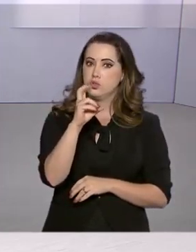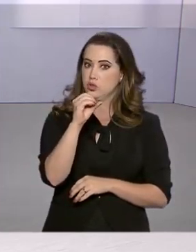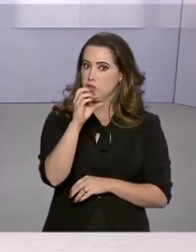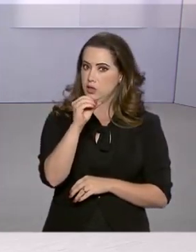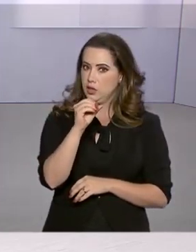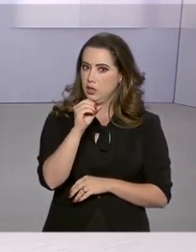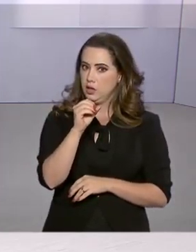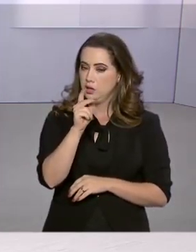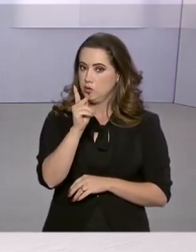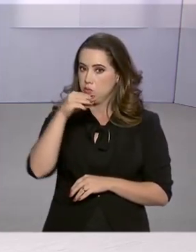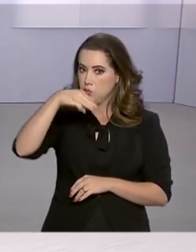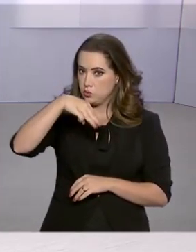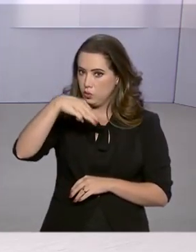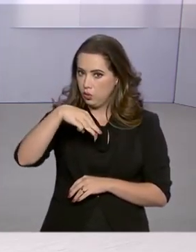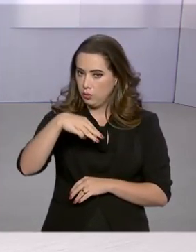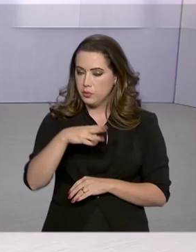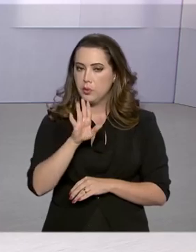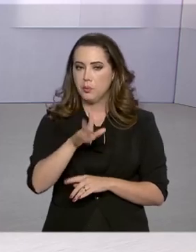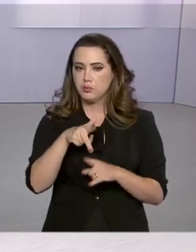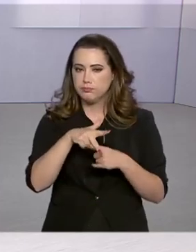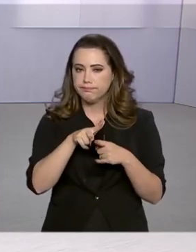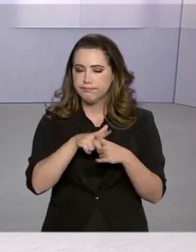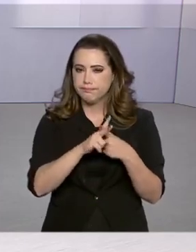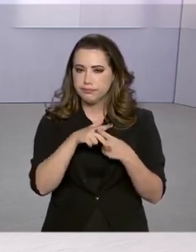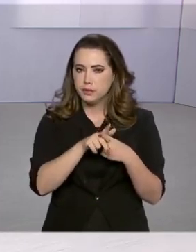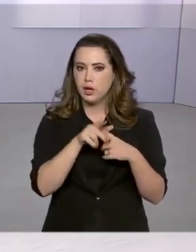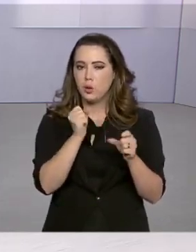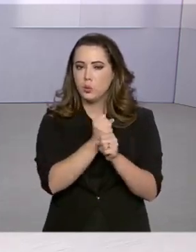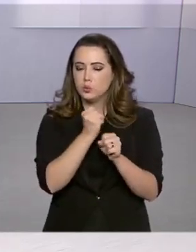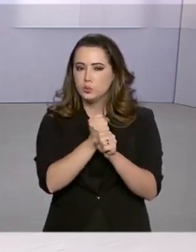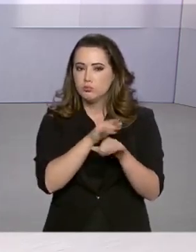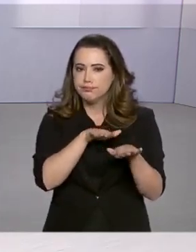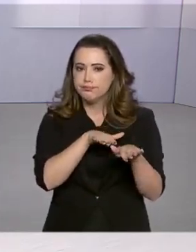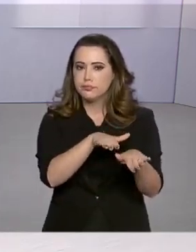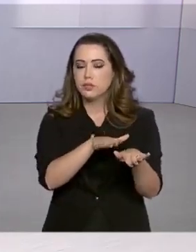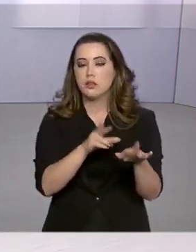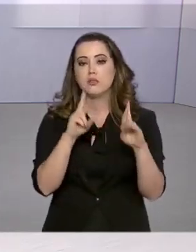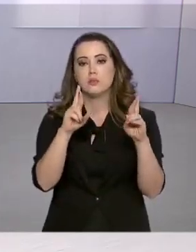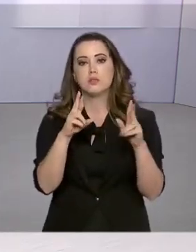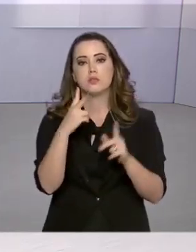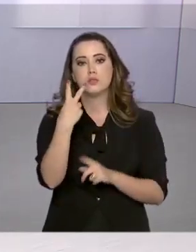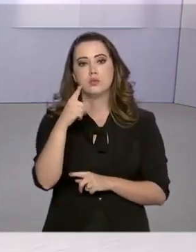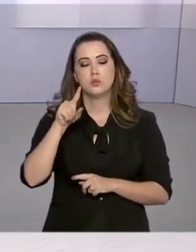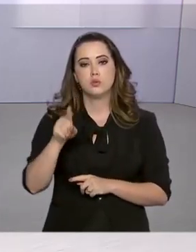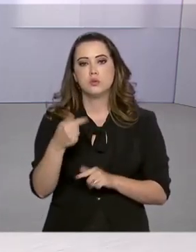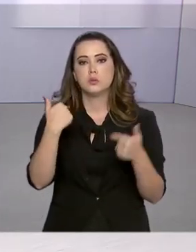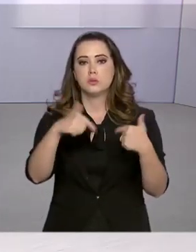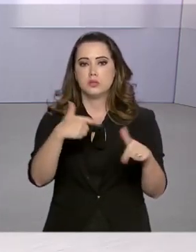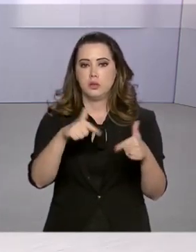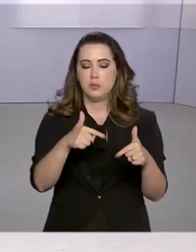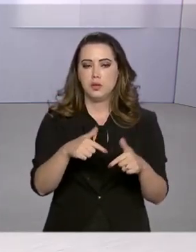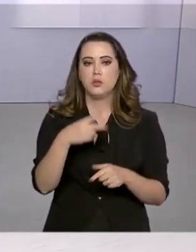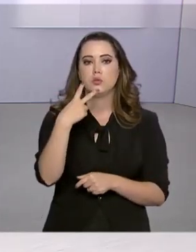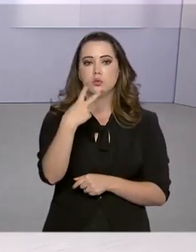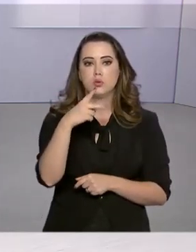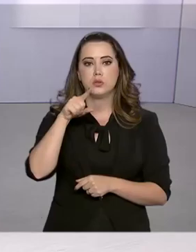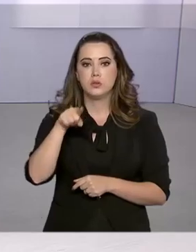Além de viabilizar a recuperação e manutenção das vias, a expectativa é gerar cerca de 2 mil empregos diretos e 2